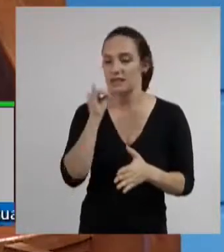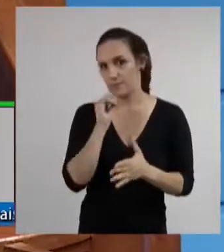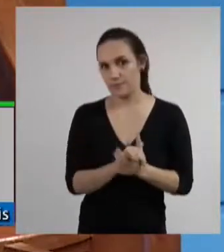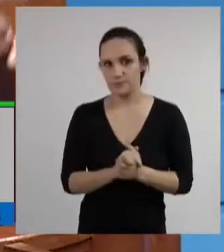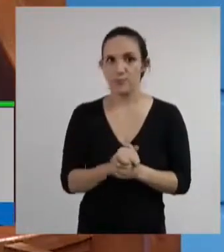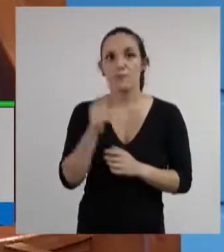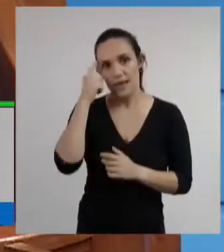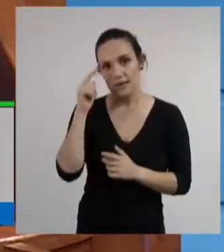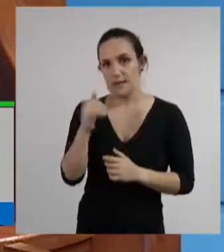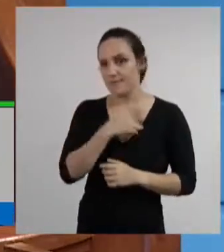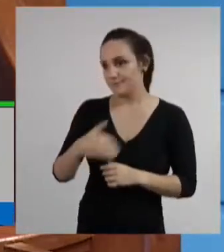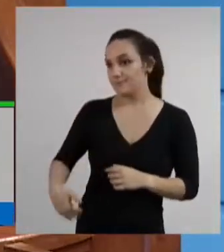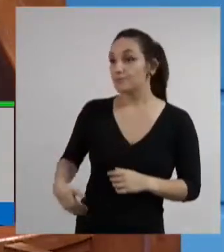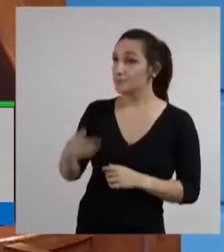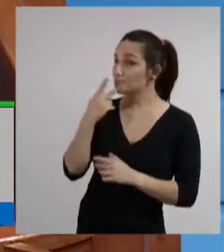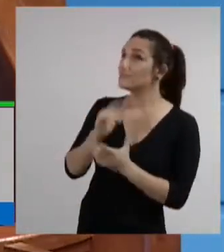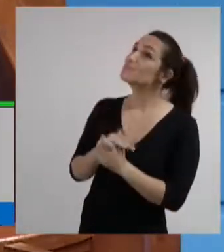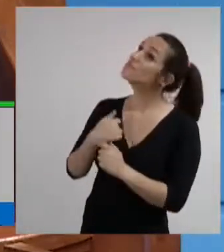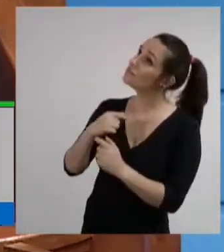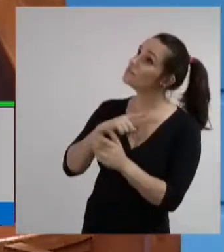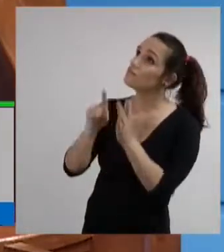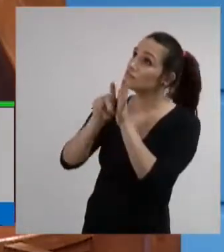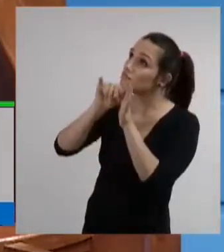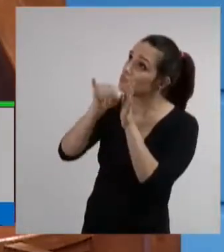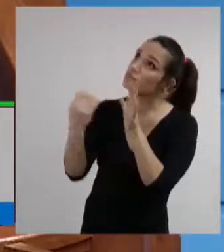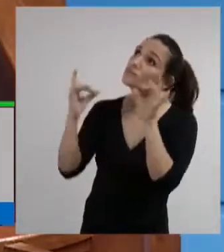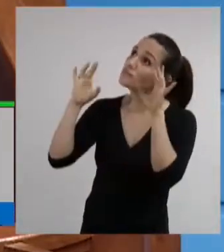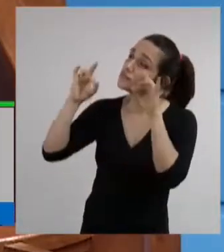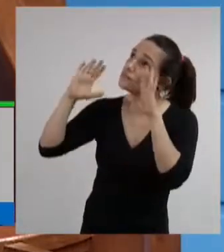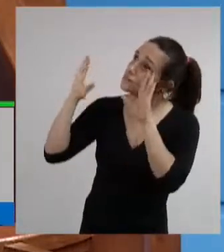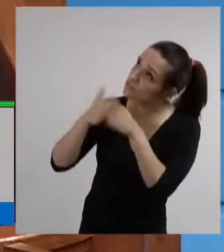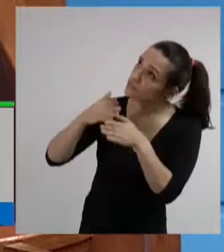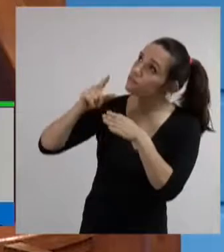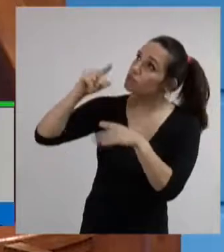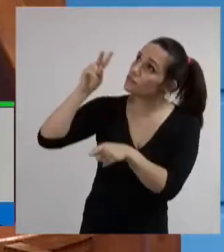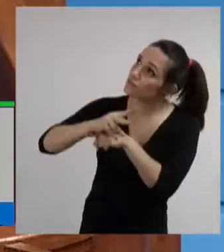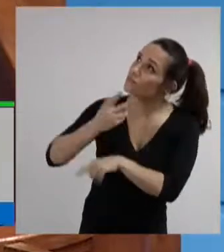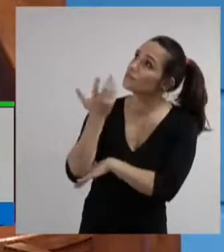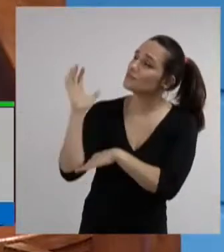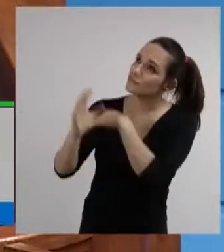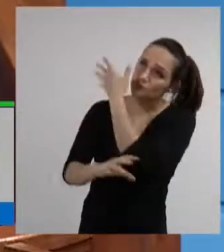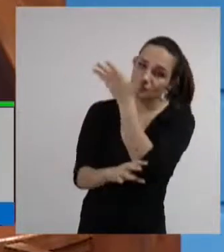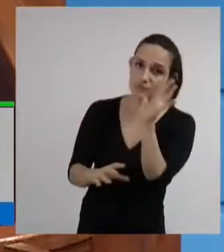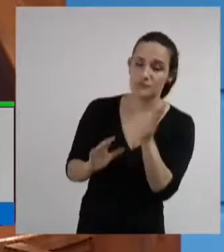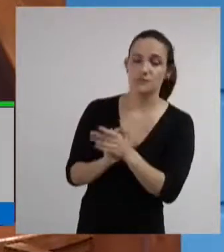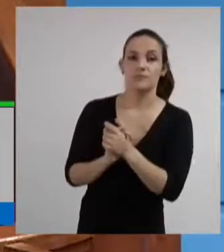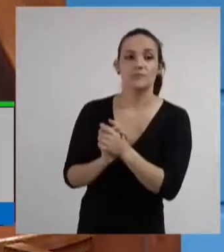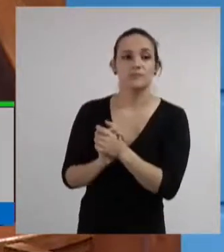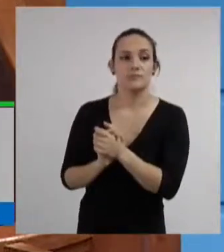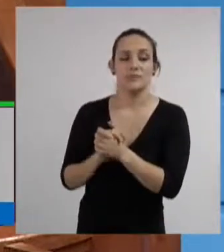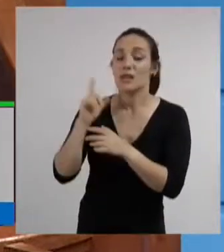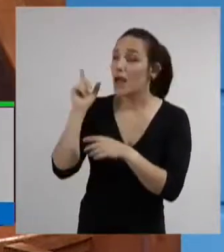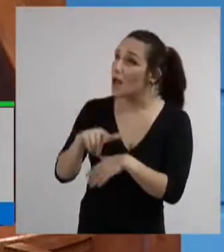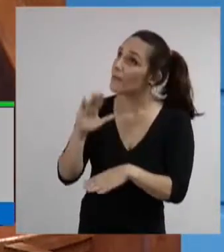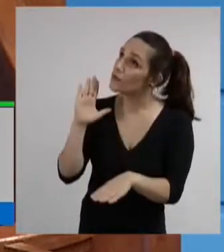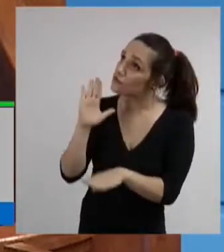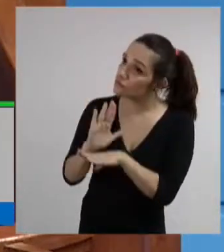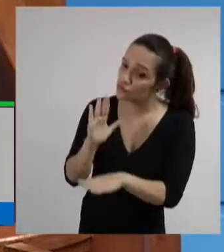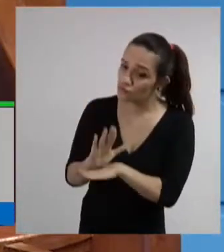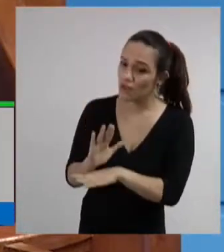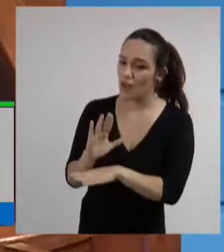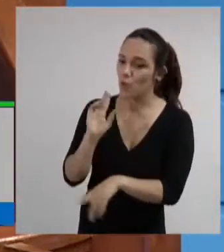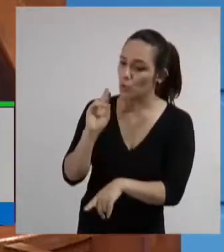um programa que foi criado especialmente para isso, com uma rubrica específica para isso, para atender a